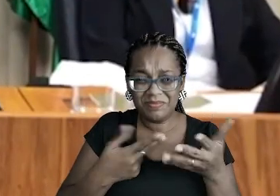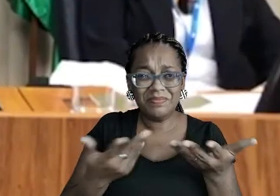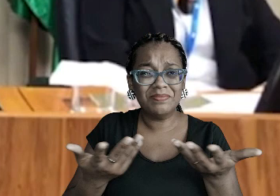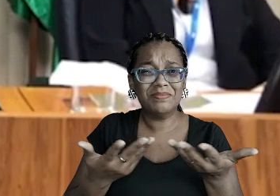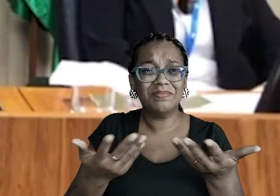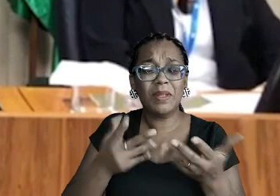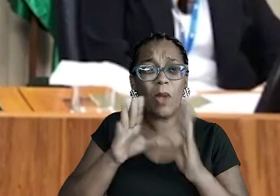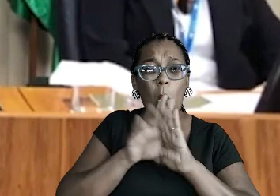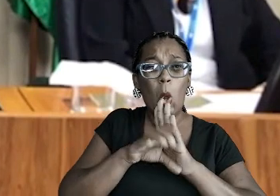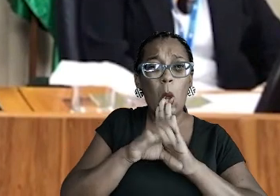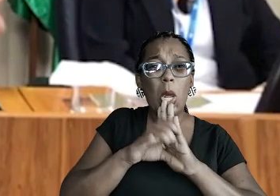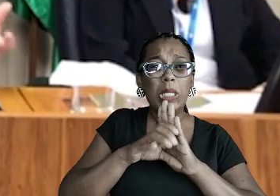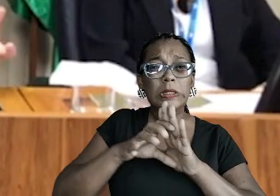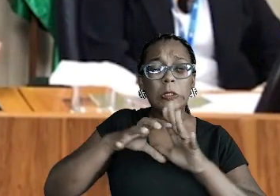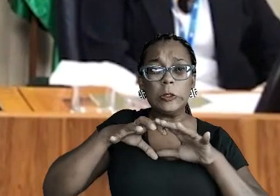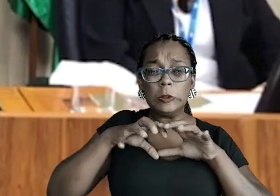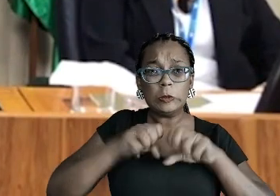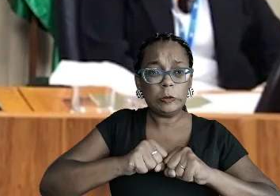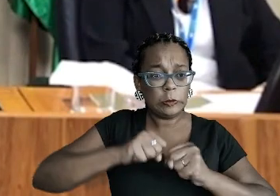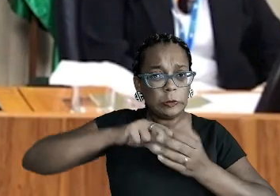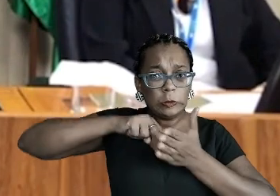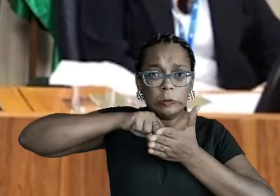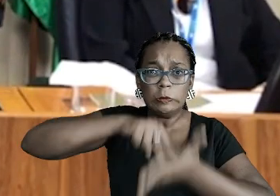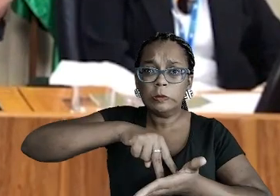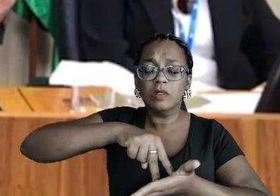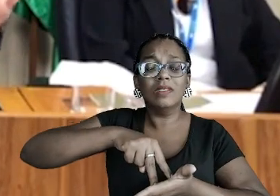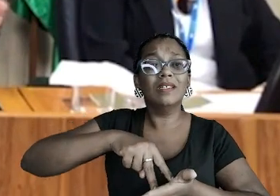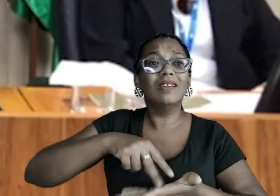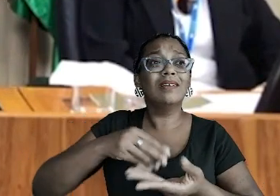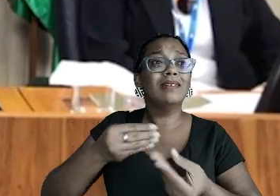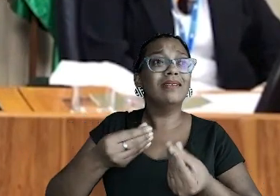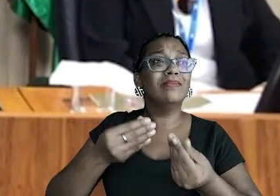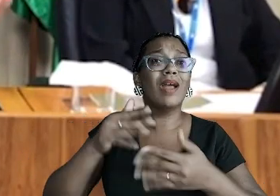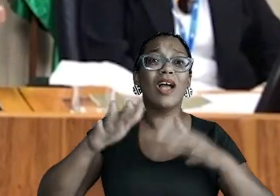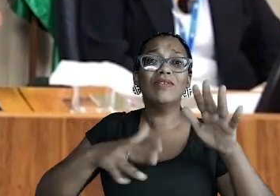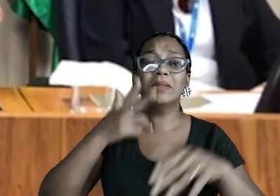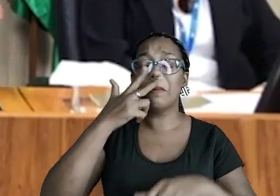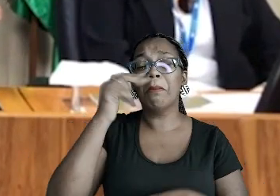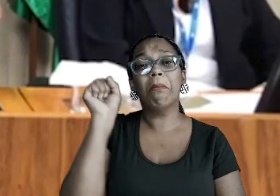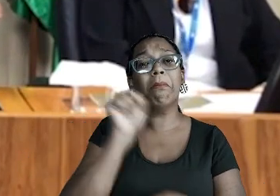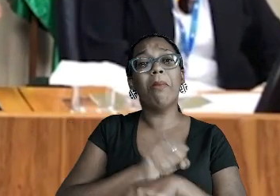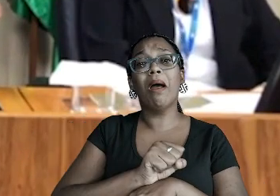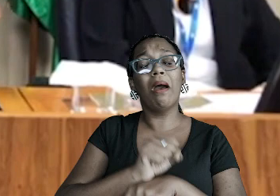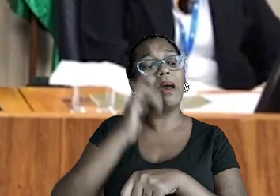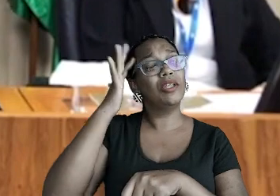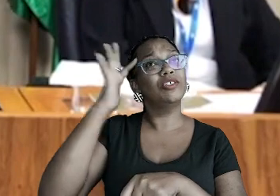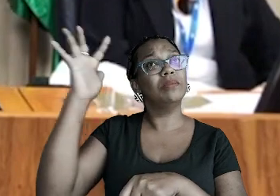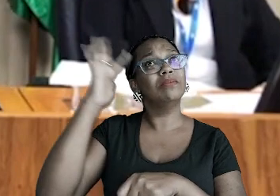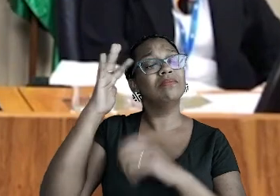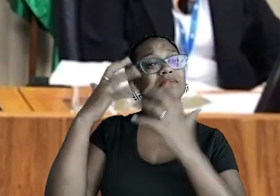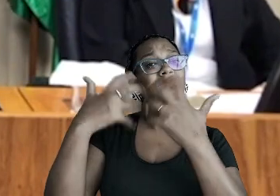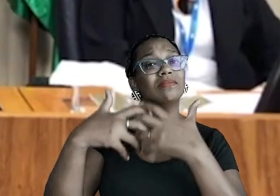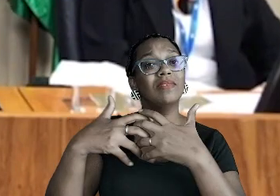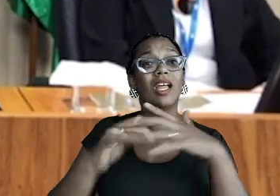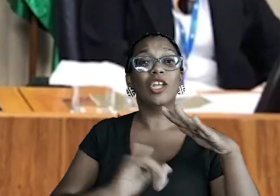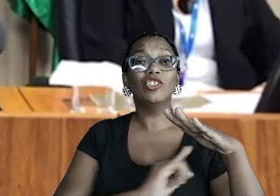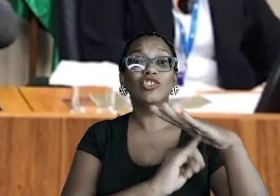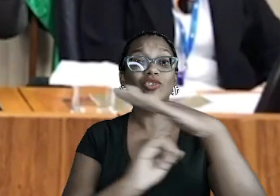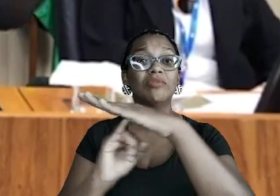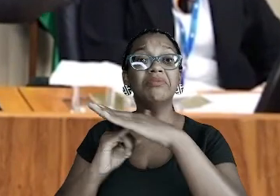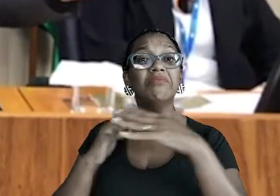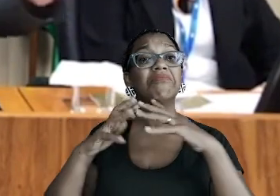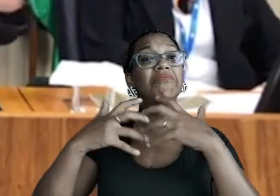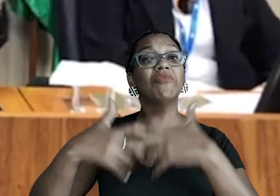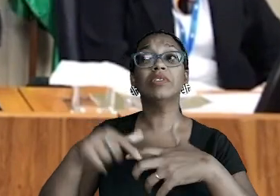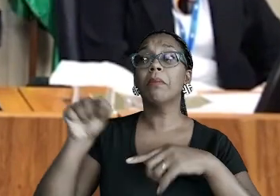com conceitos arraigados e às vezes paramos de pensar e as instituições vão